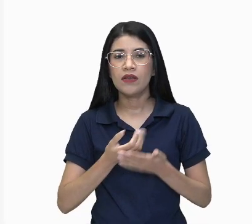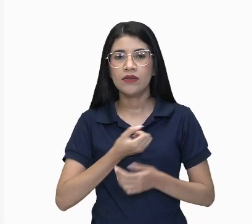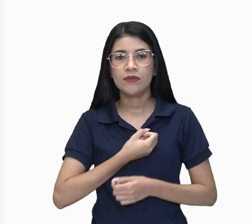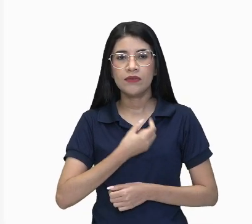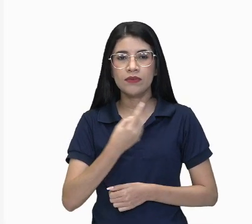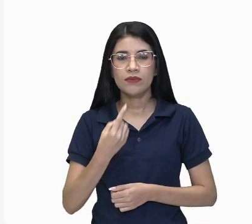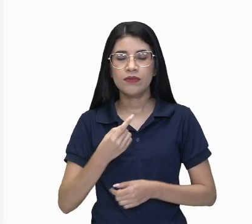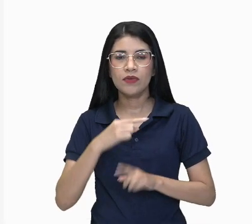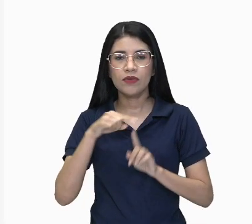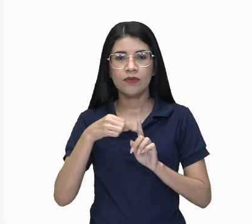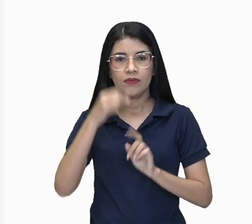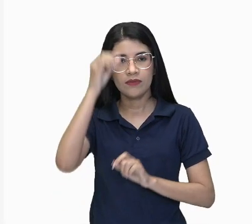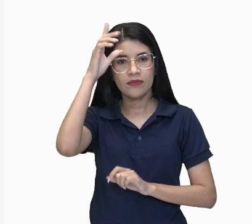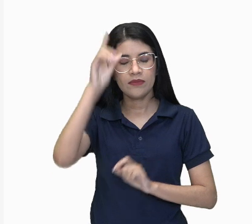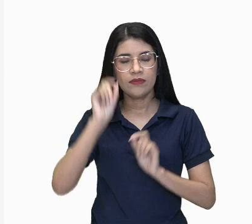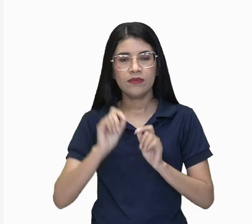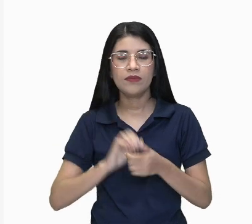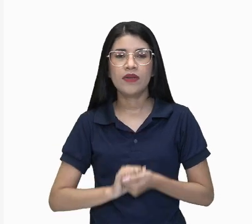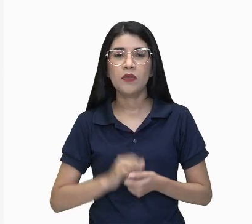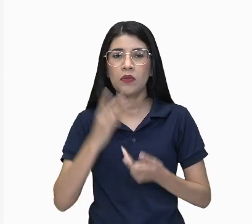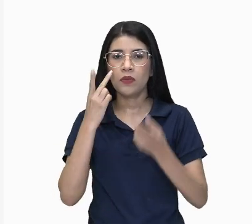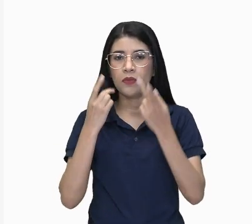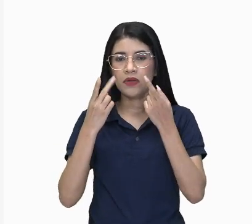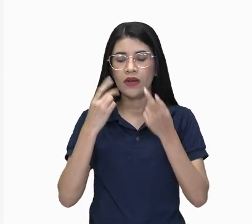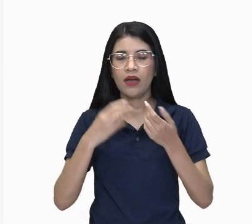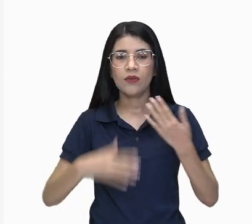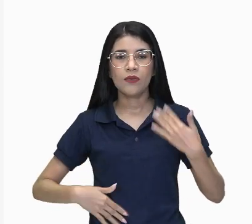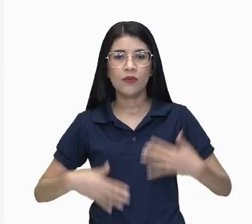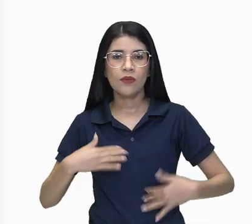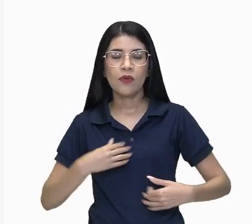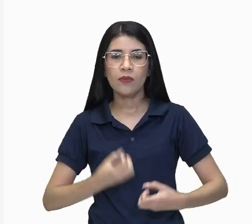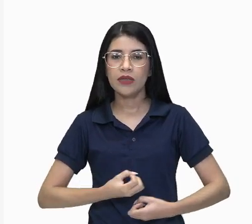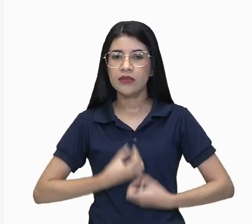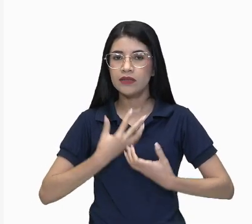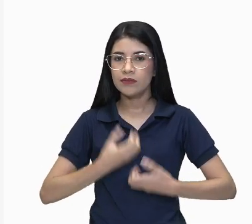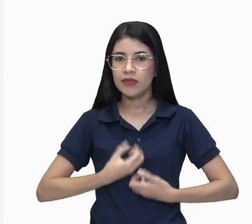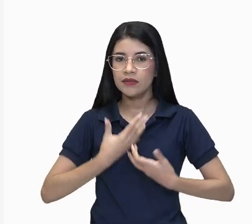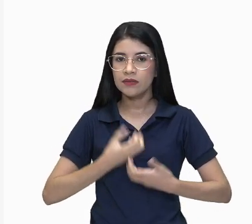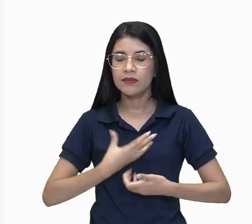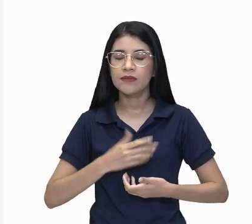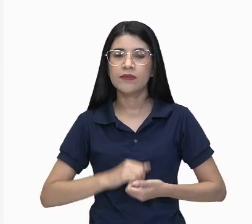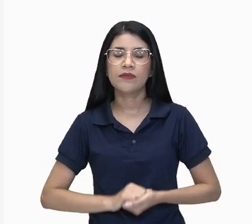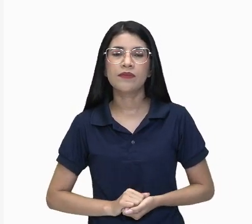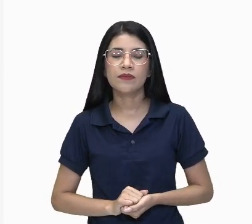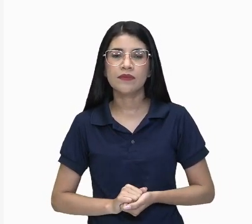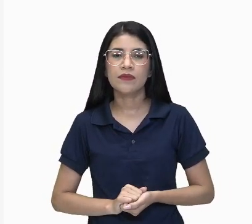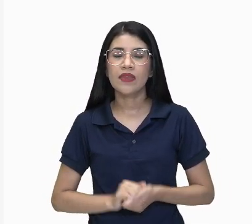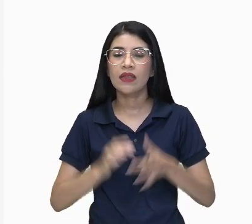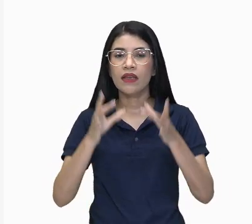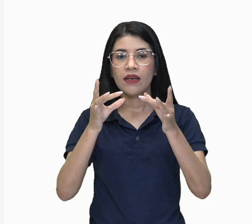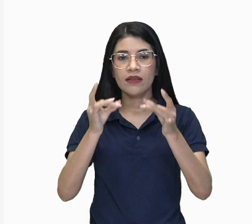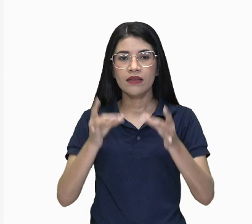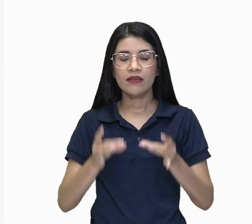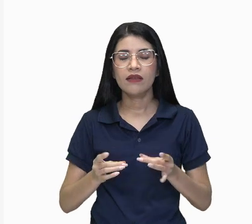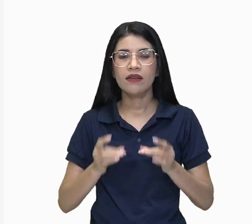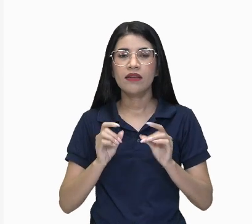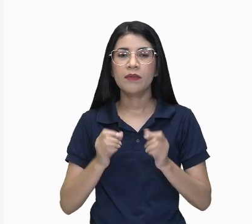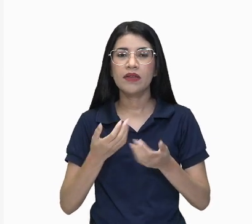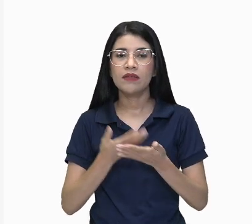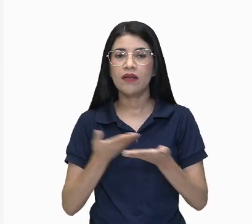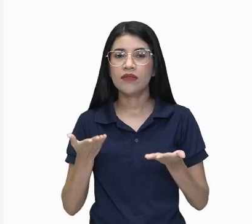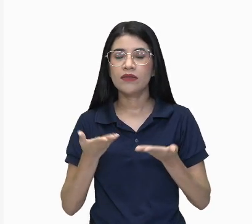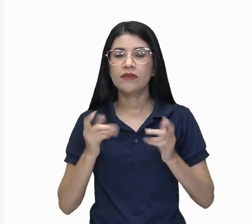hoje. Objeto de conhecimento: teatro, o corpo e a expressão. O detalhamento da nossa